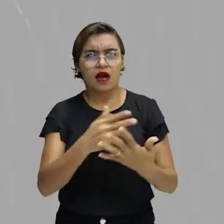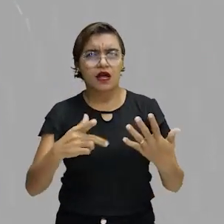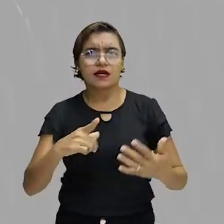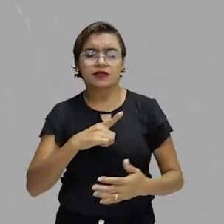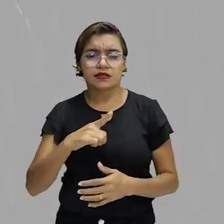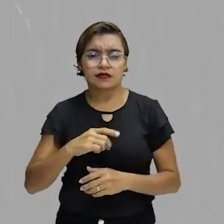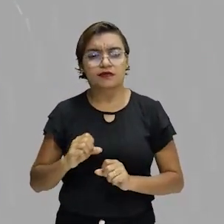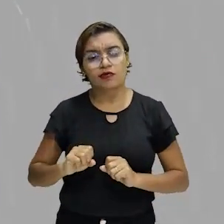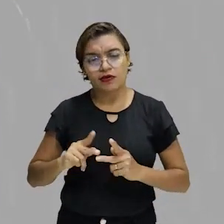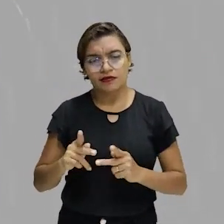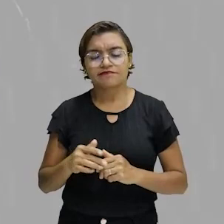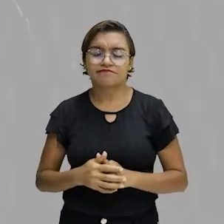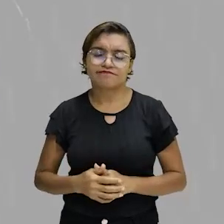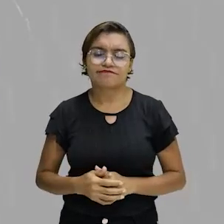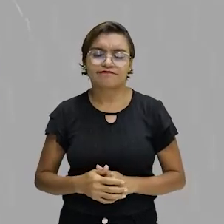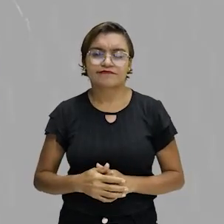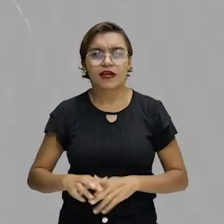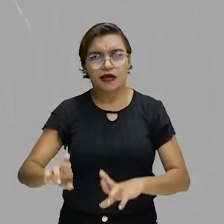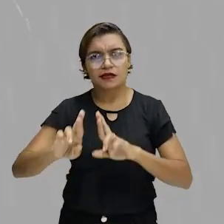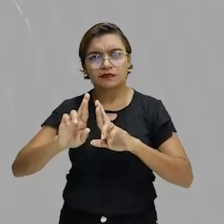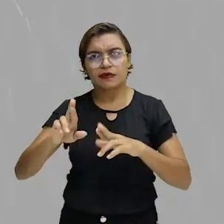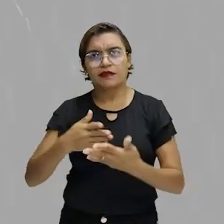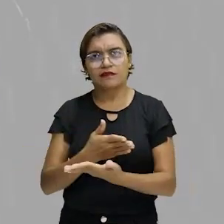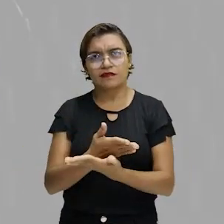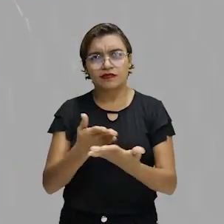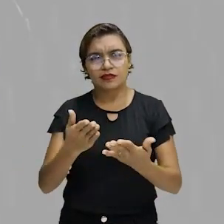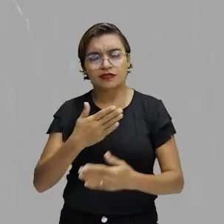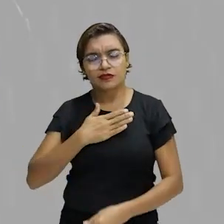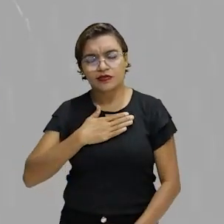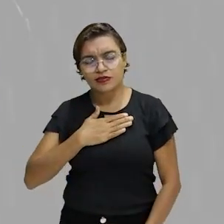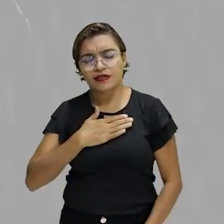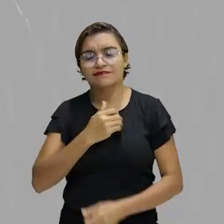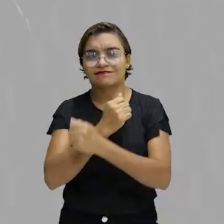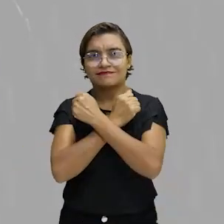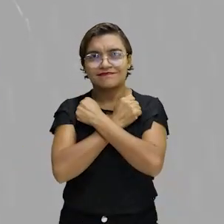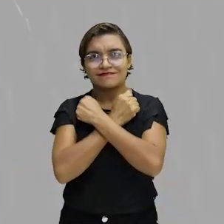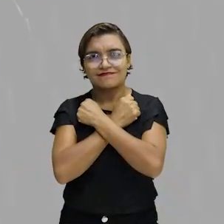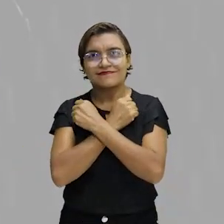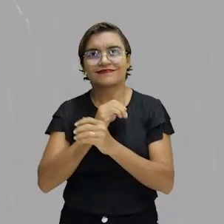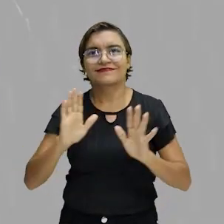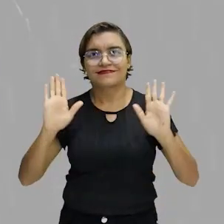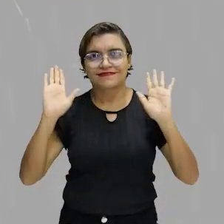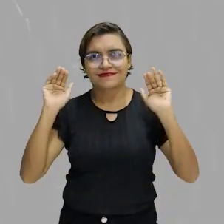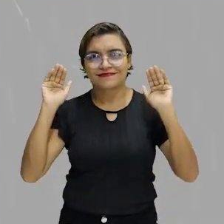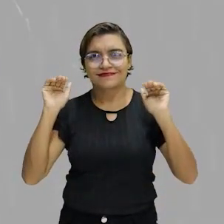turminha essa foi nossa aula espero que vocês tenham gostado beleza forte abraço